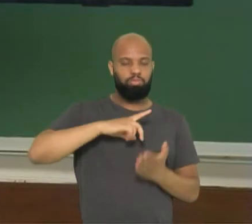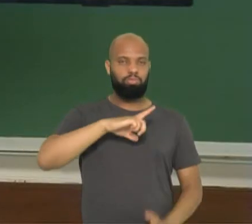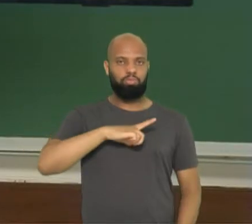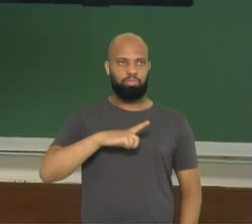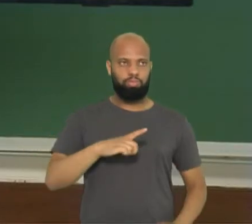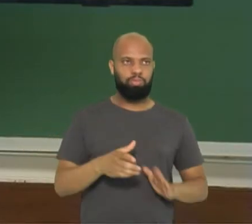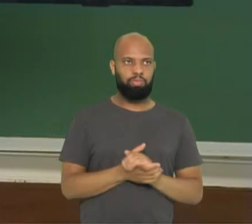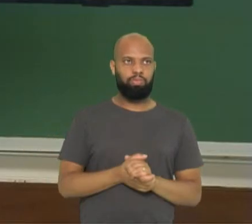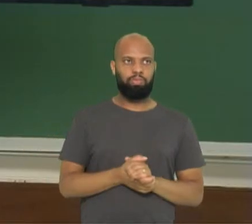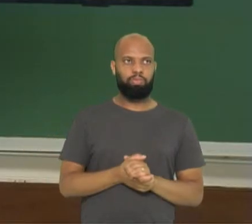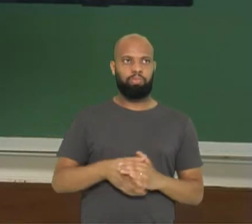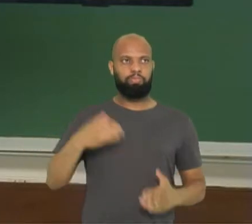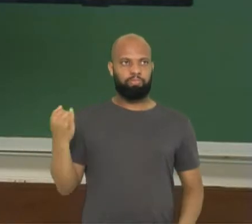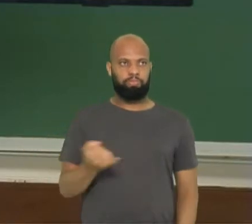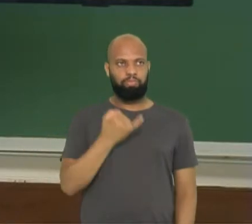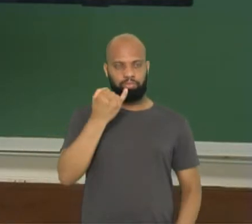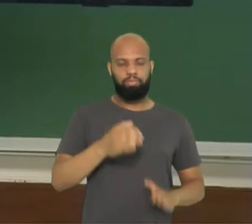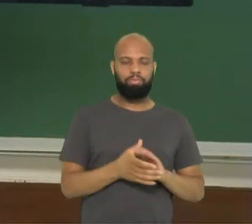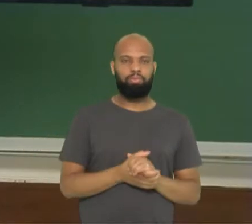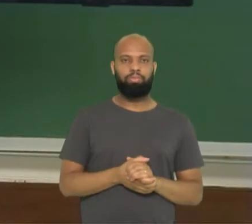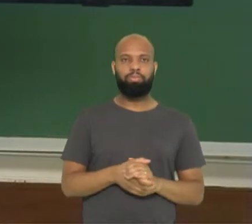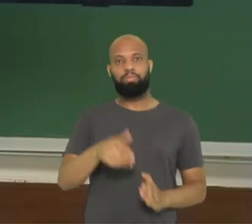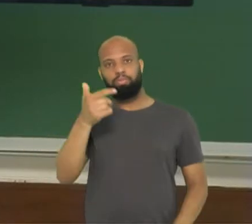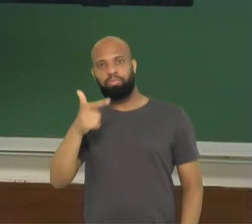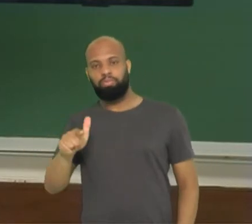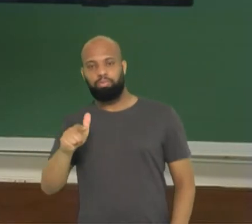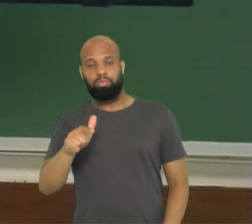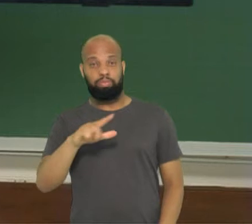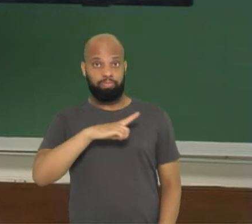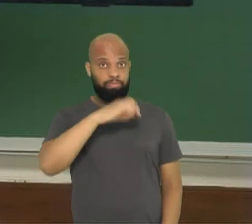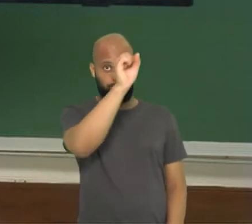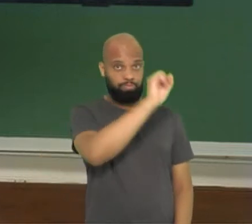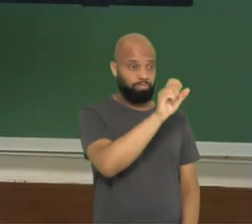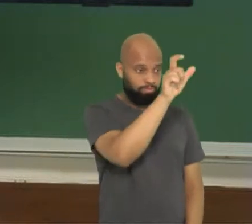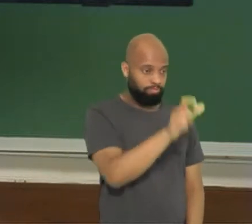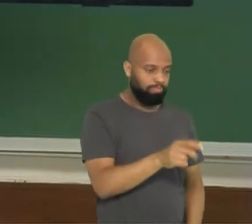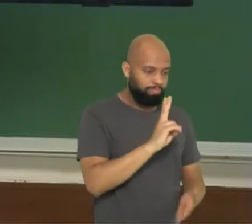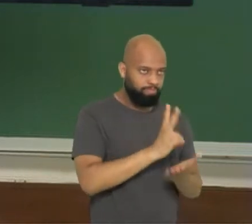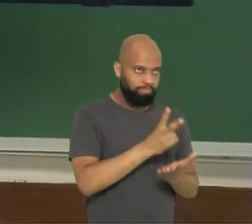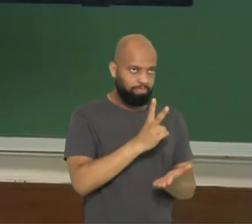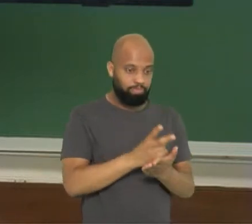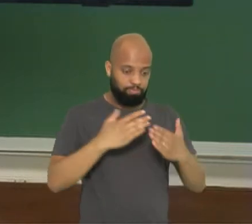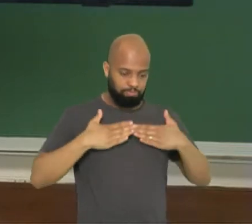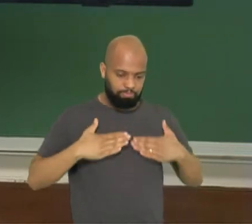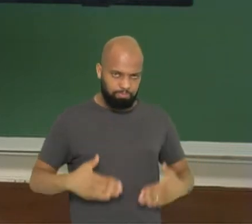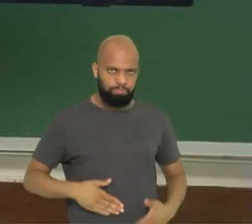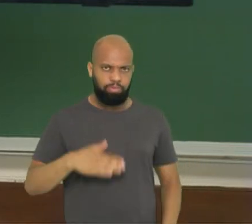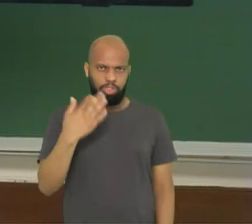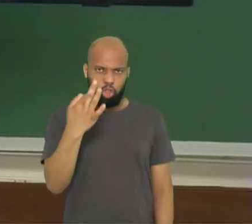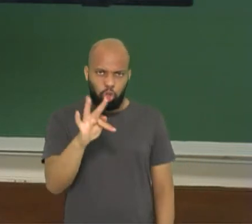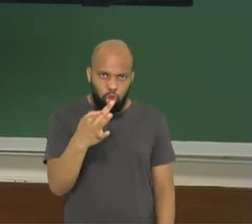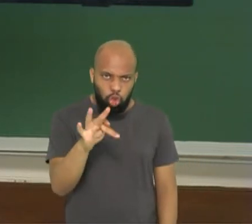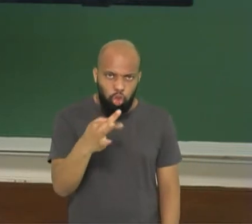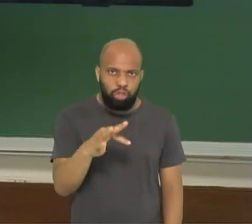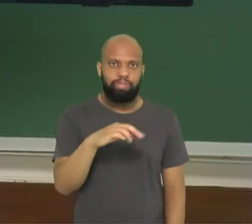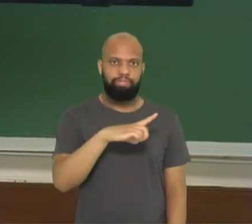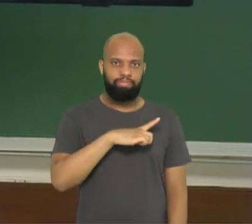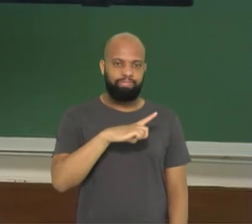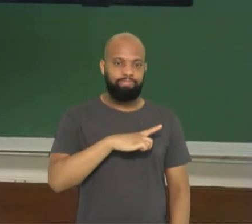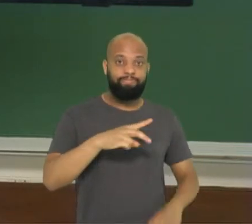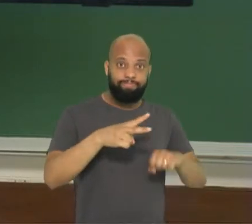para vocês, bem importante. Então, mais uma vez, como o sujeito é sempre a parte do corpo que dói, né, o